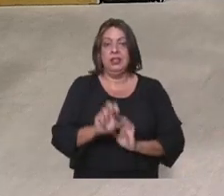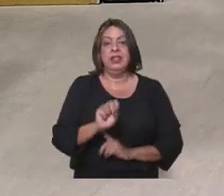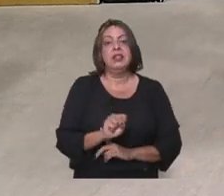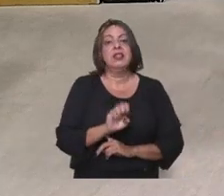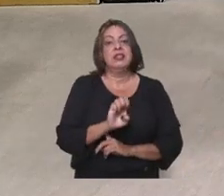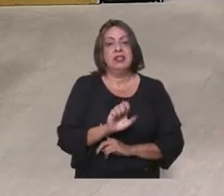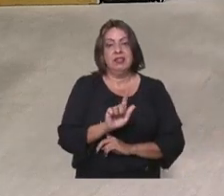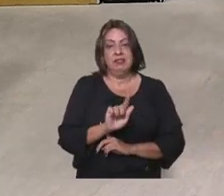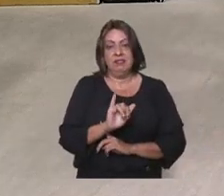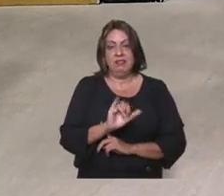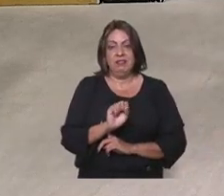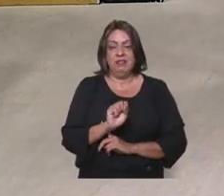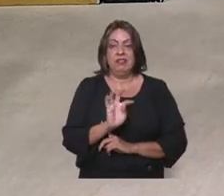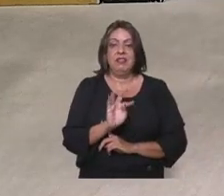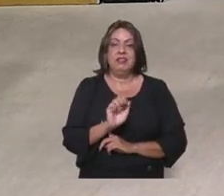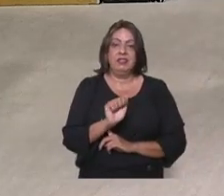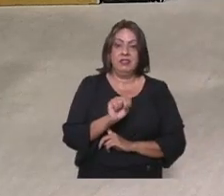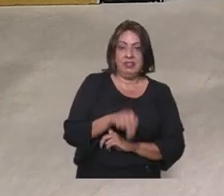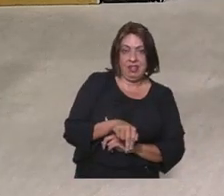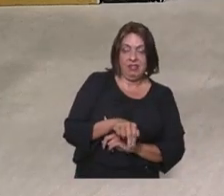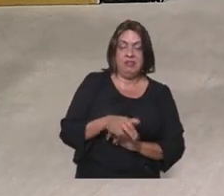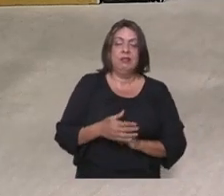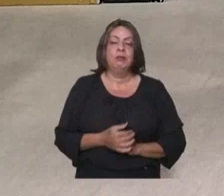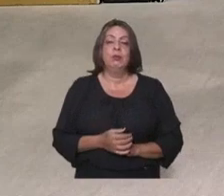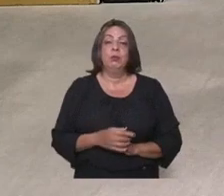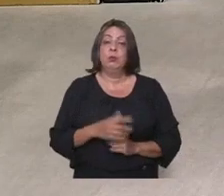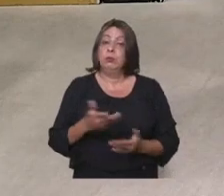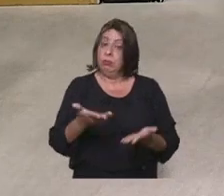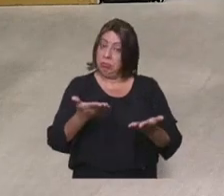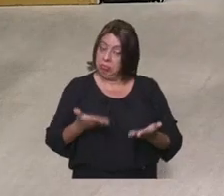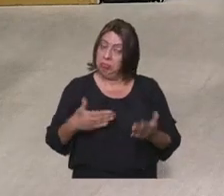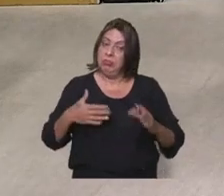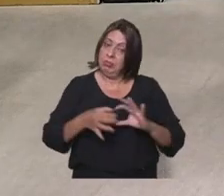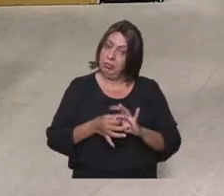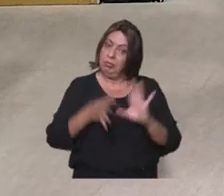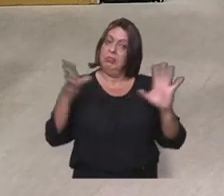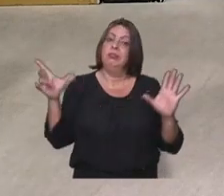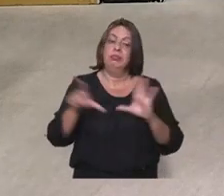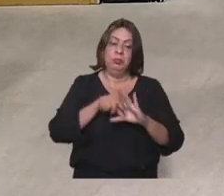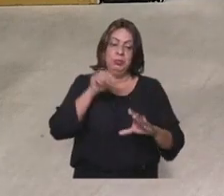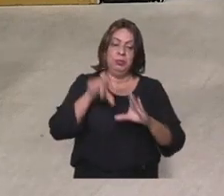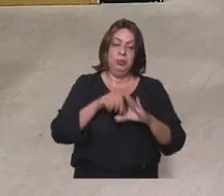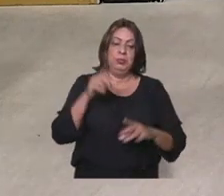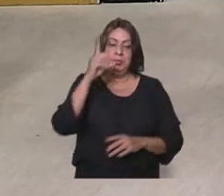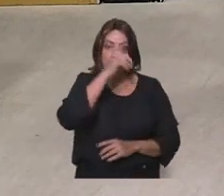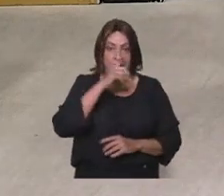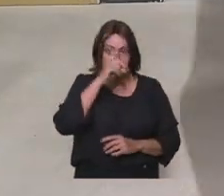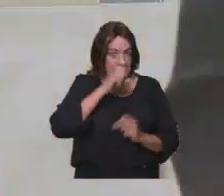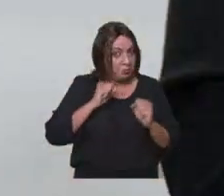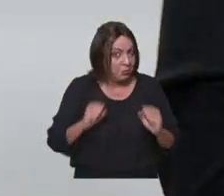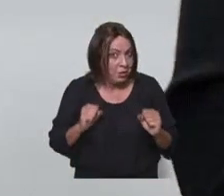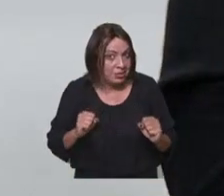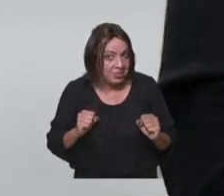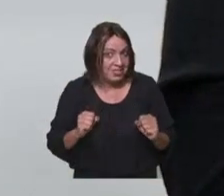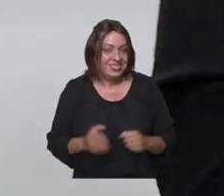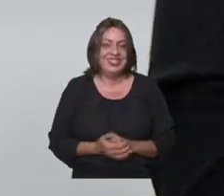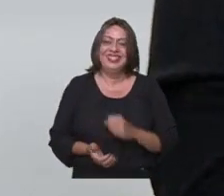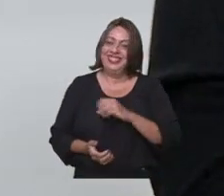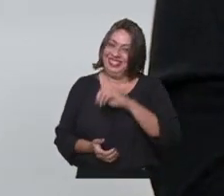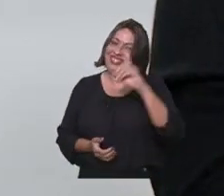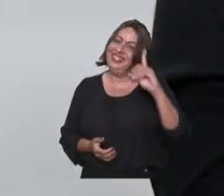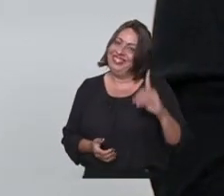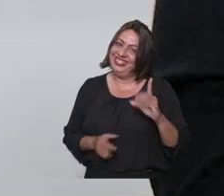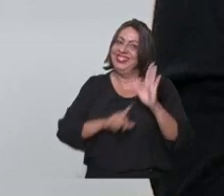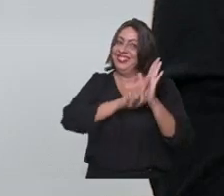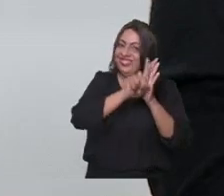Sergestão Auditores Independentes SS, para que ela nos autorize a iniciarmos os sorteios deste domingo. Podemos começar, Aninha? Bom dia a todos, foi